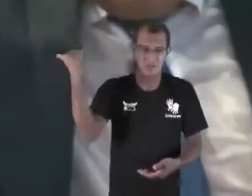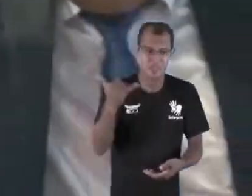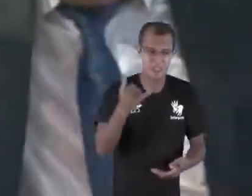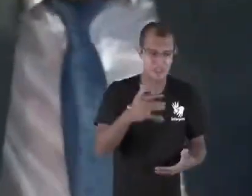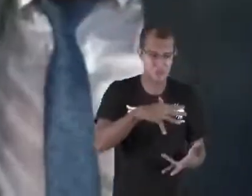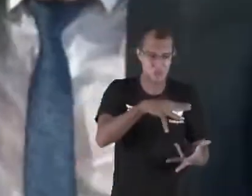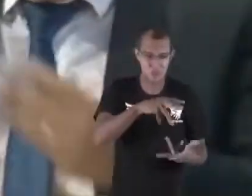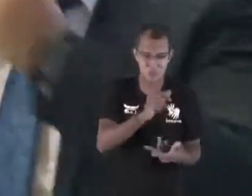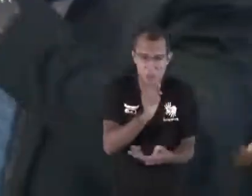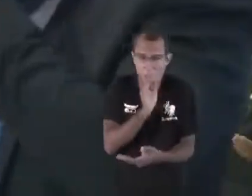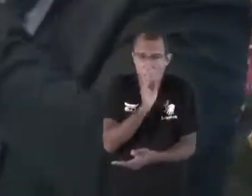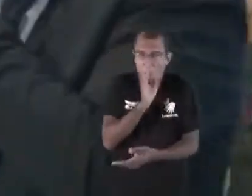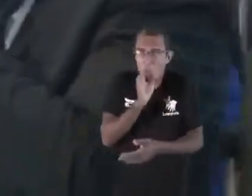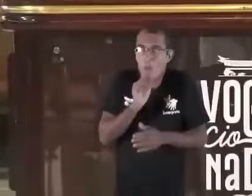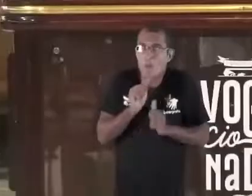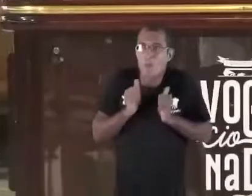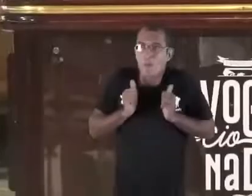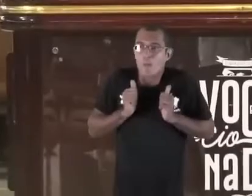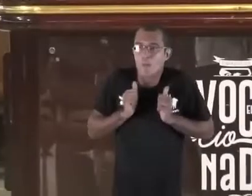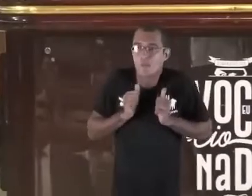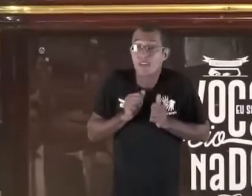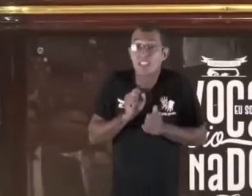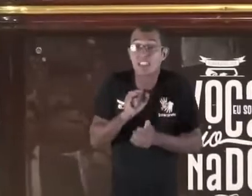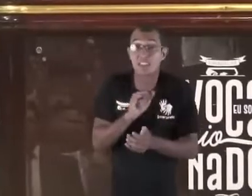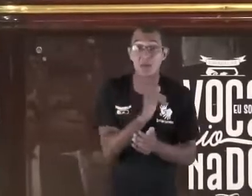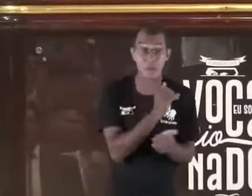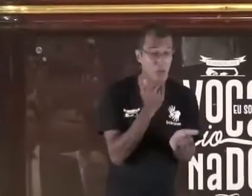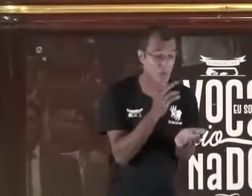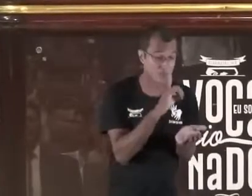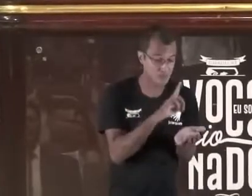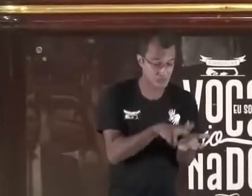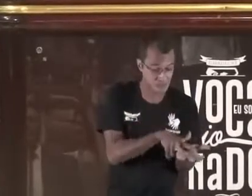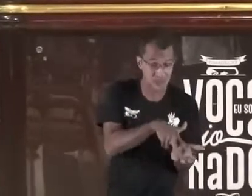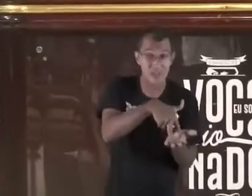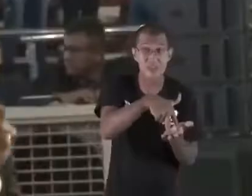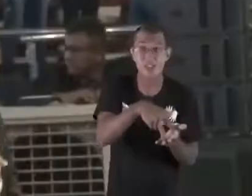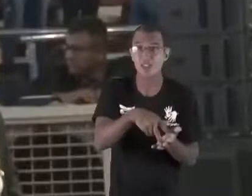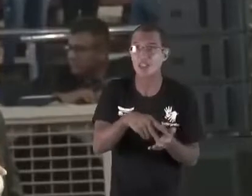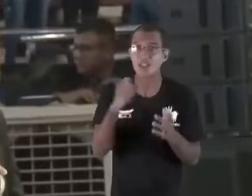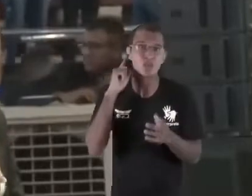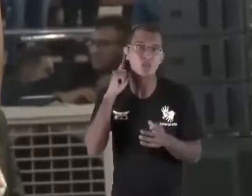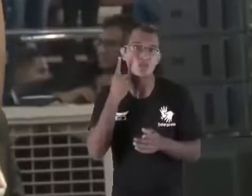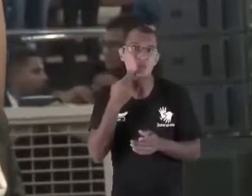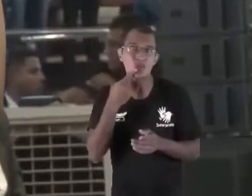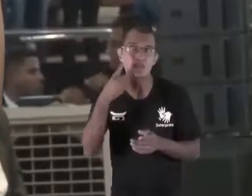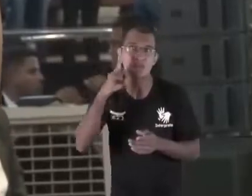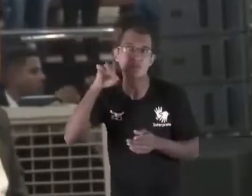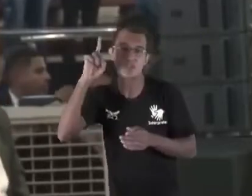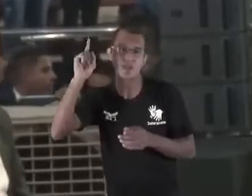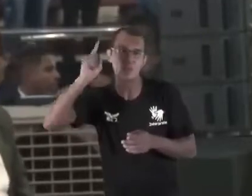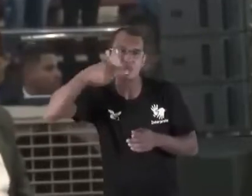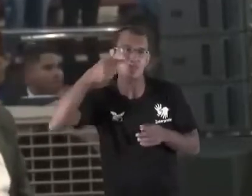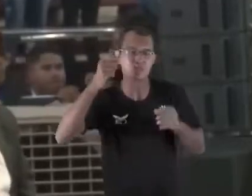se levanta, até o surdo faz ouvir.